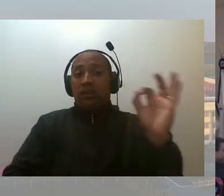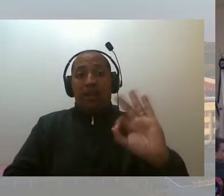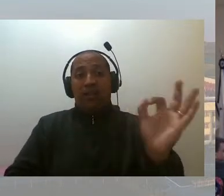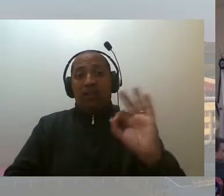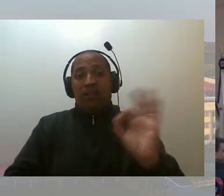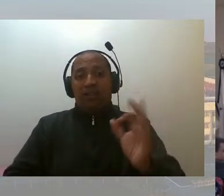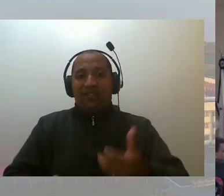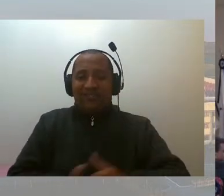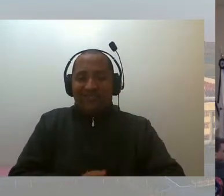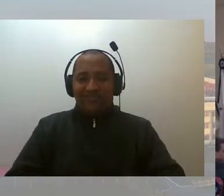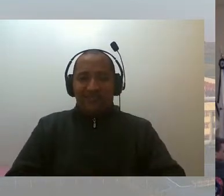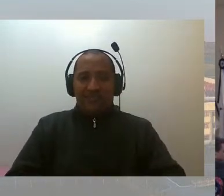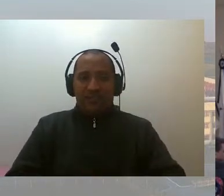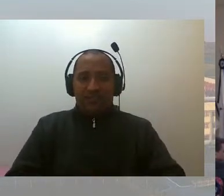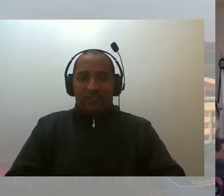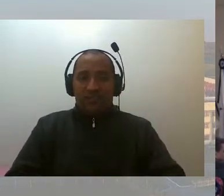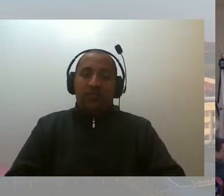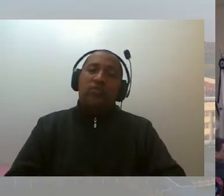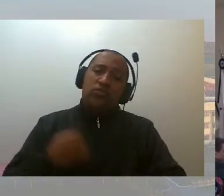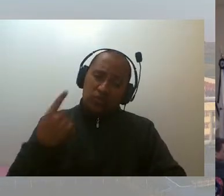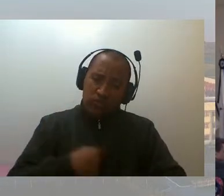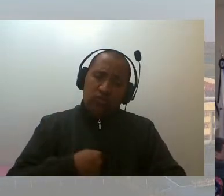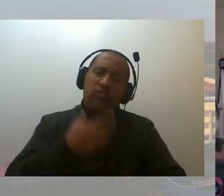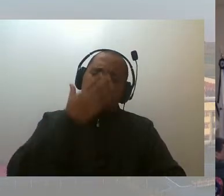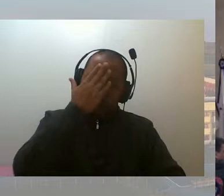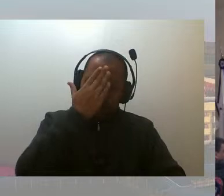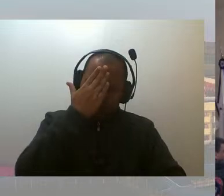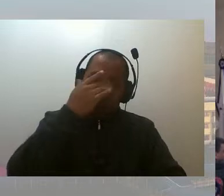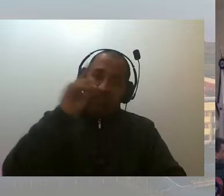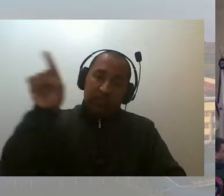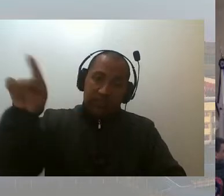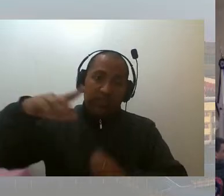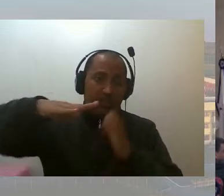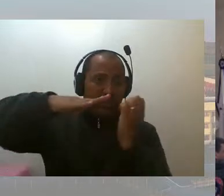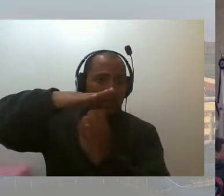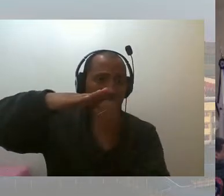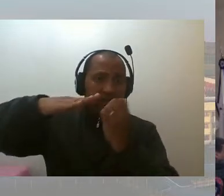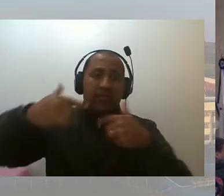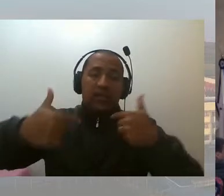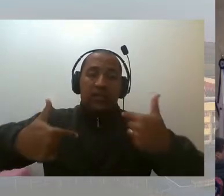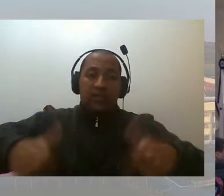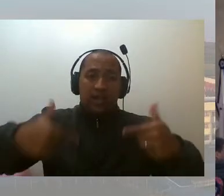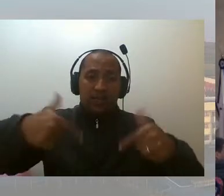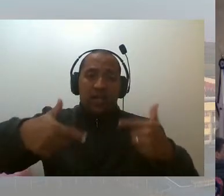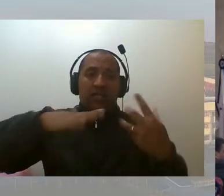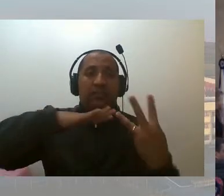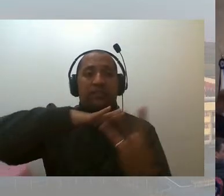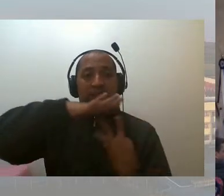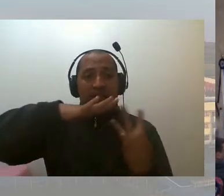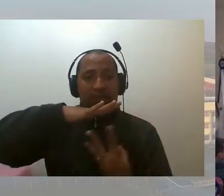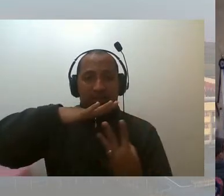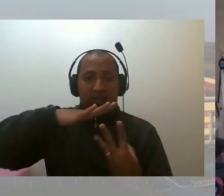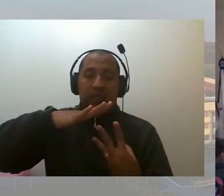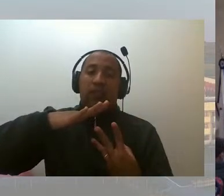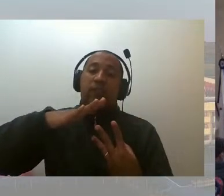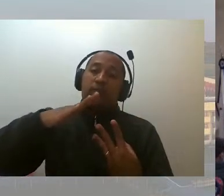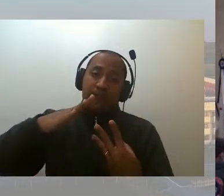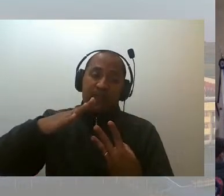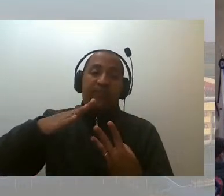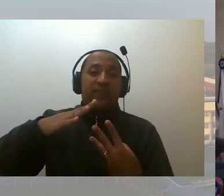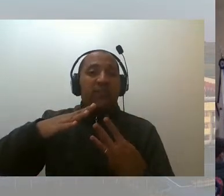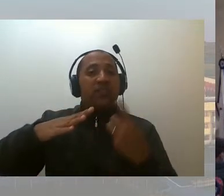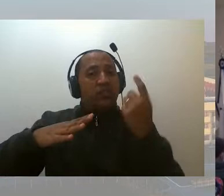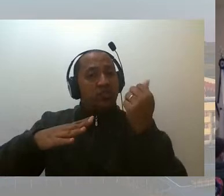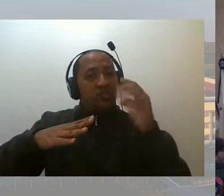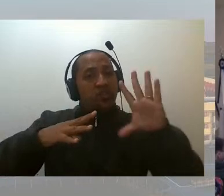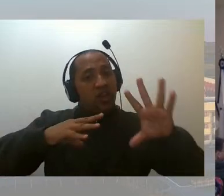isso. Como nós sabemos que essas empresas são empresas terceirizadas, Né? Essa complementação é feita